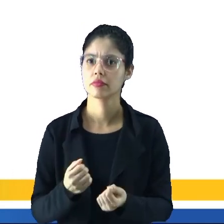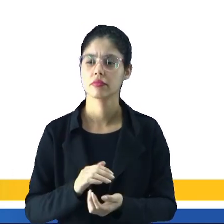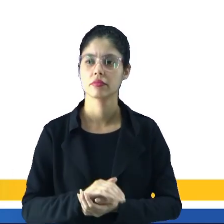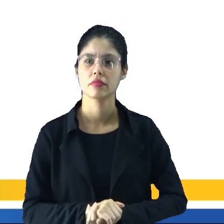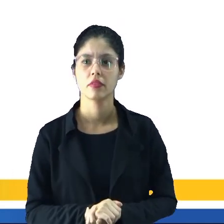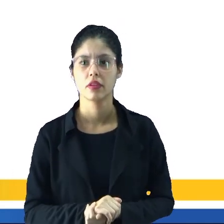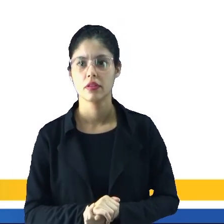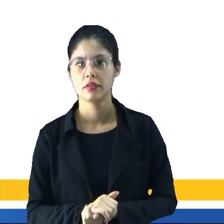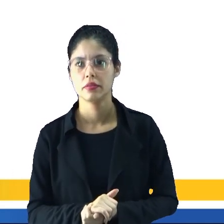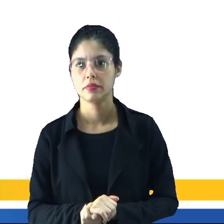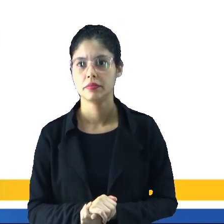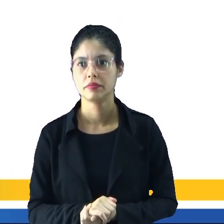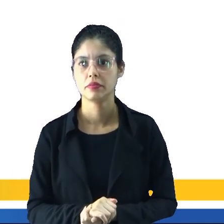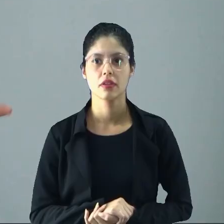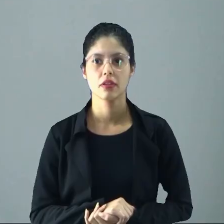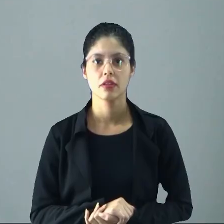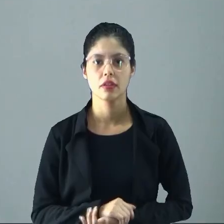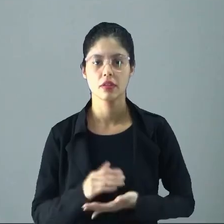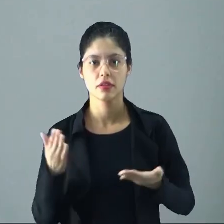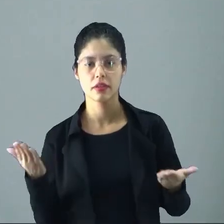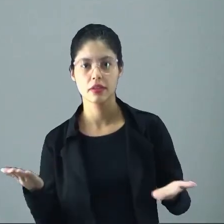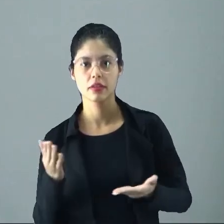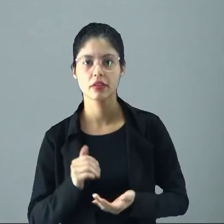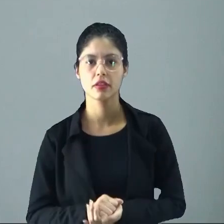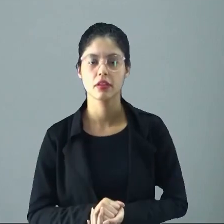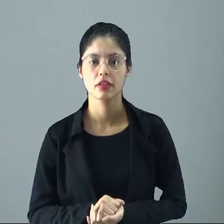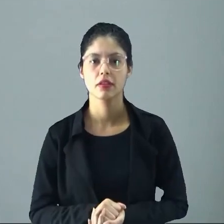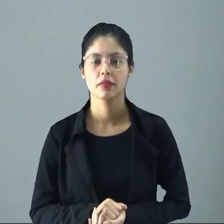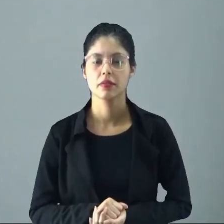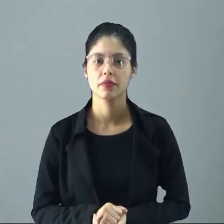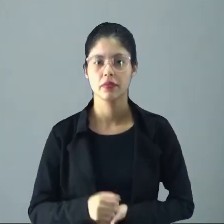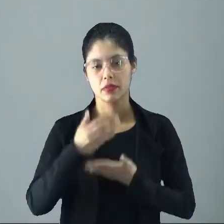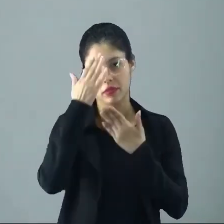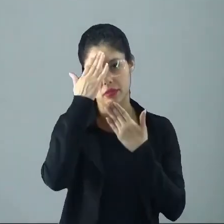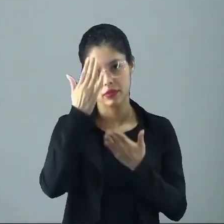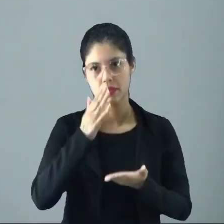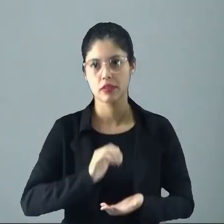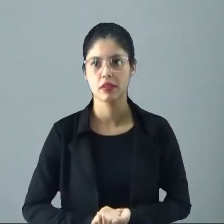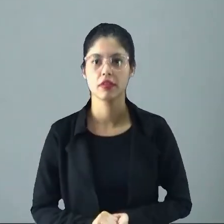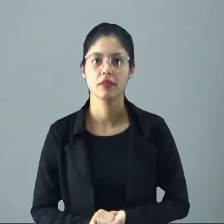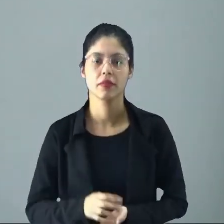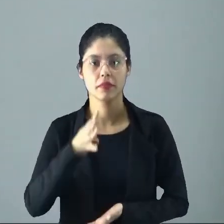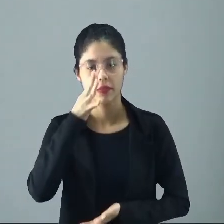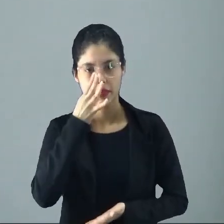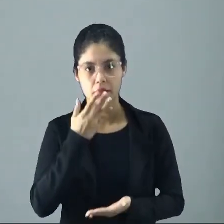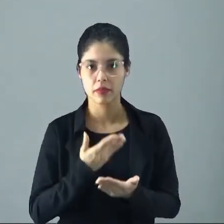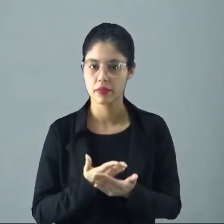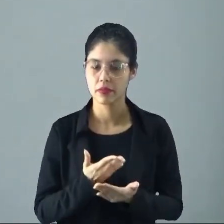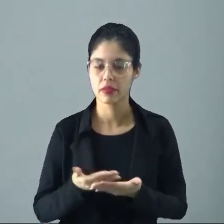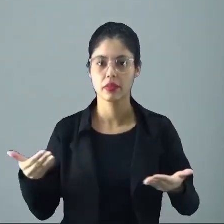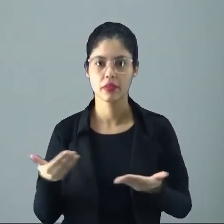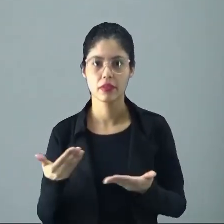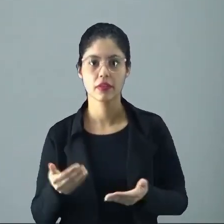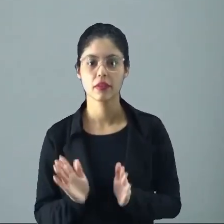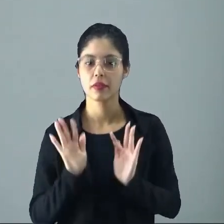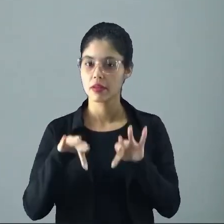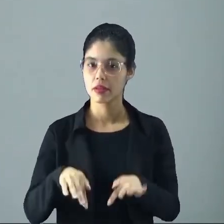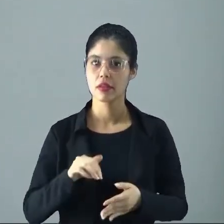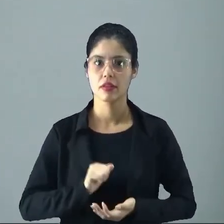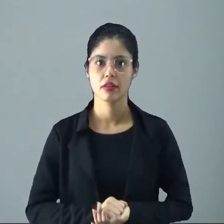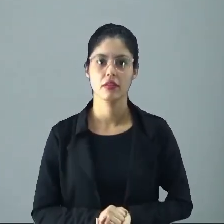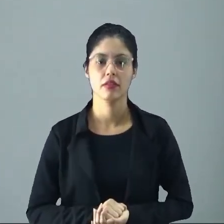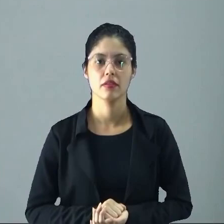de firmeza. E é isso, gente. Muito obrigada por assistirem minha aula até o